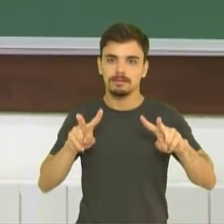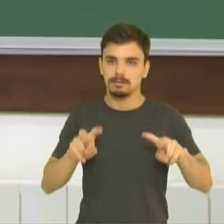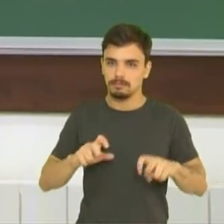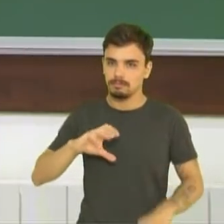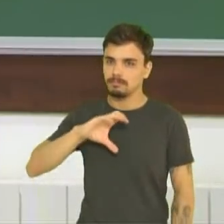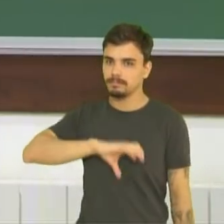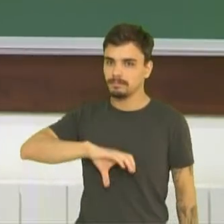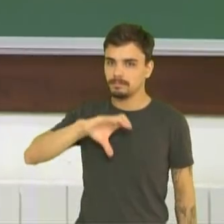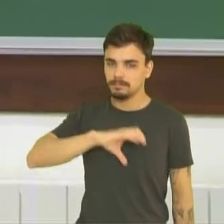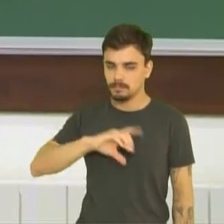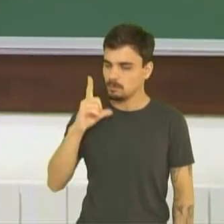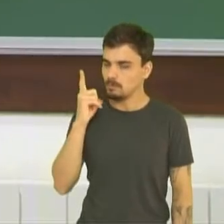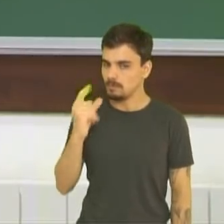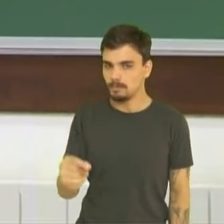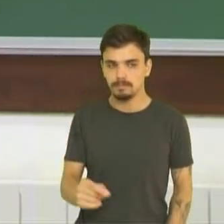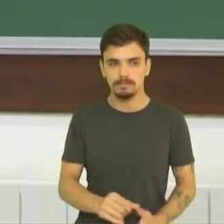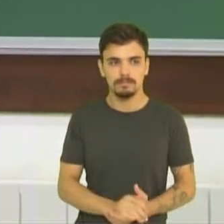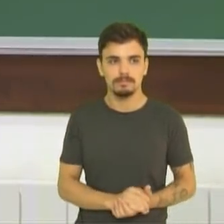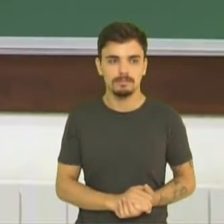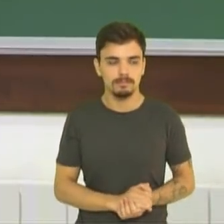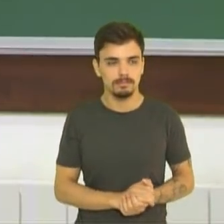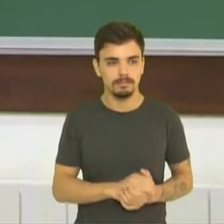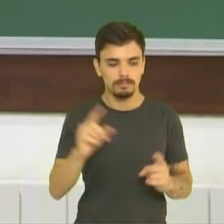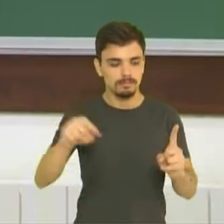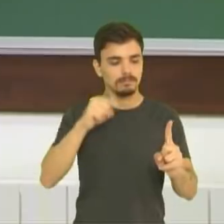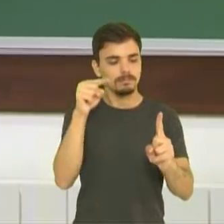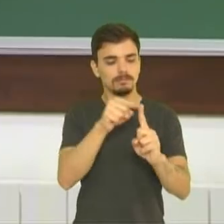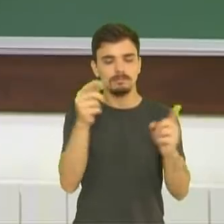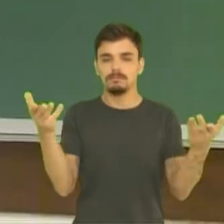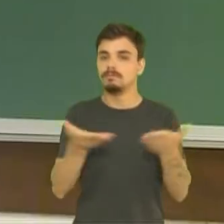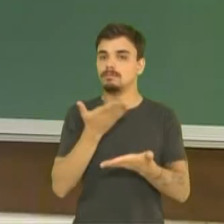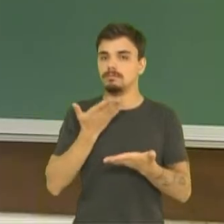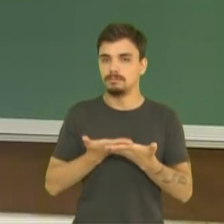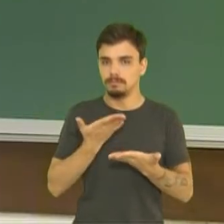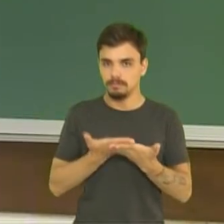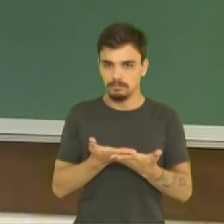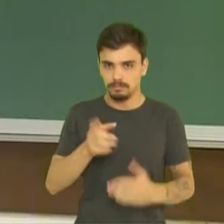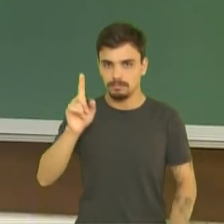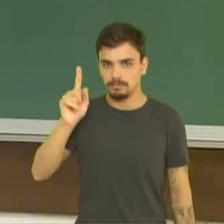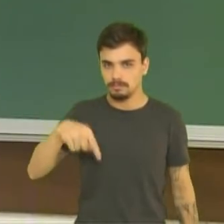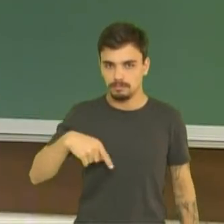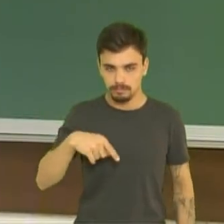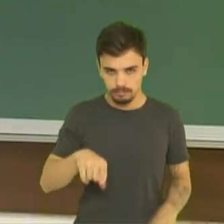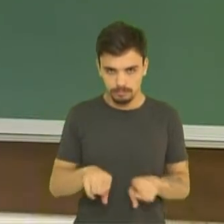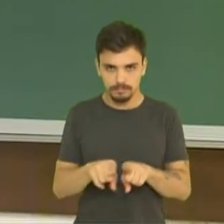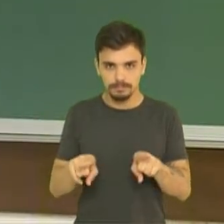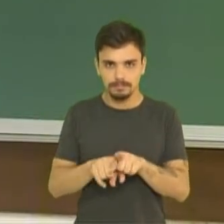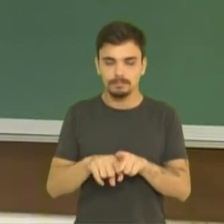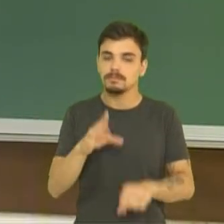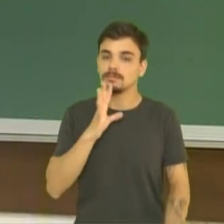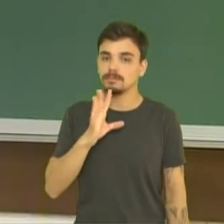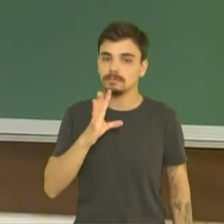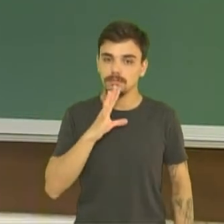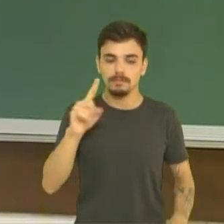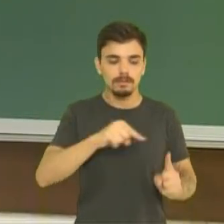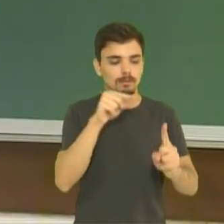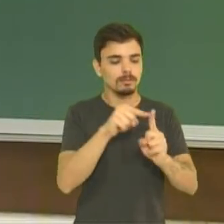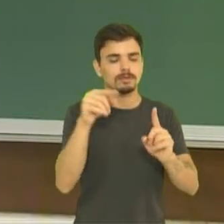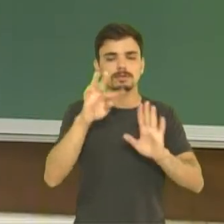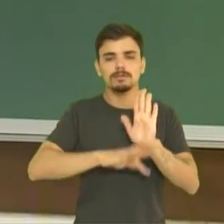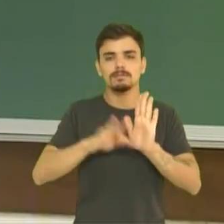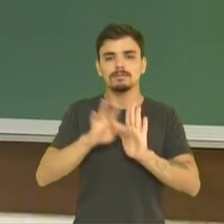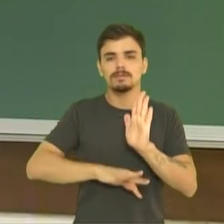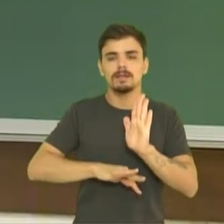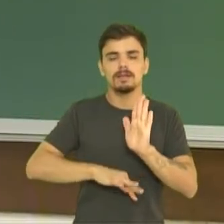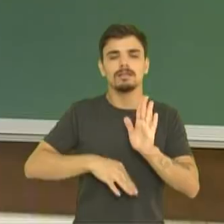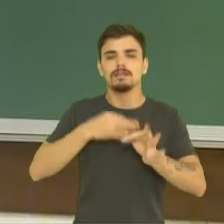portuguesa? Vamos lá então. Os objetivos da nossa aula de hoje, nós vamos reconhecer o objetivo do texto